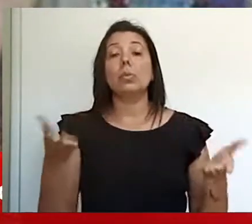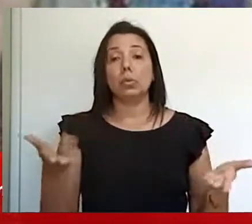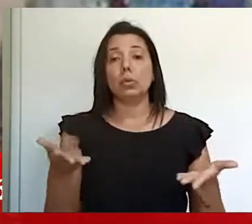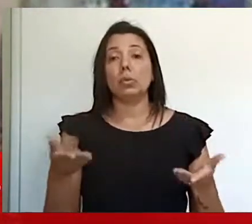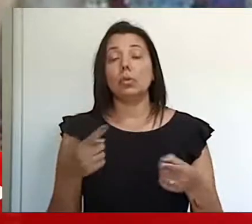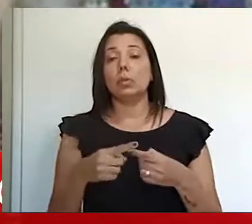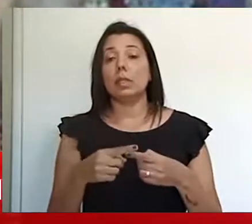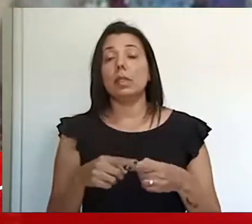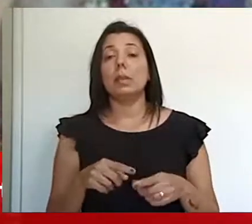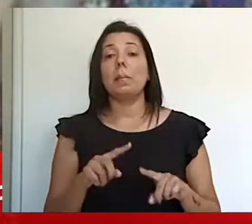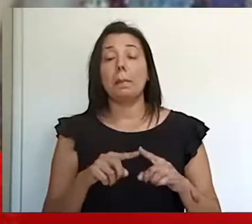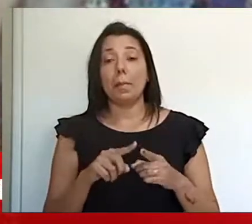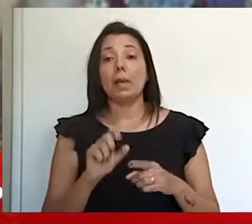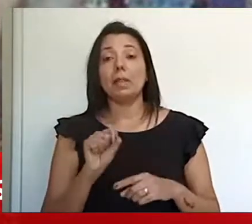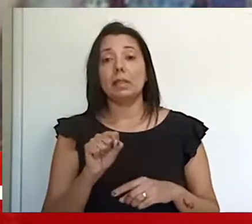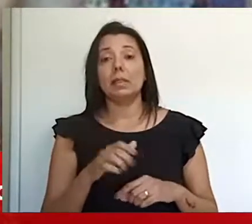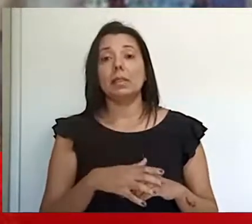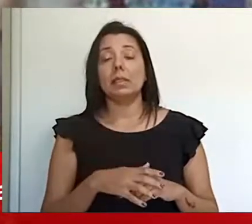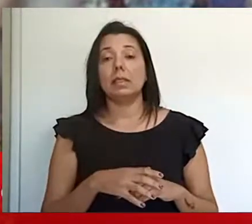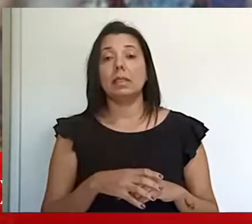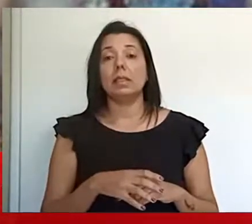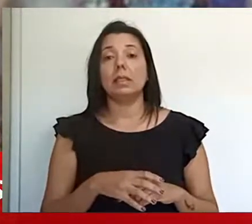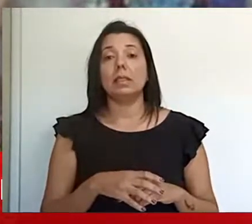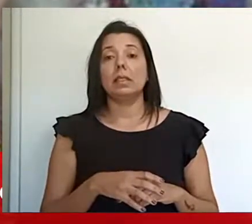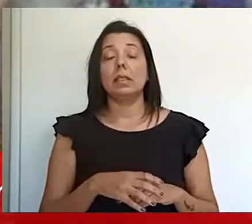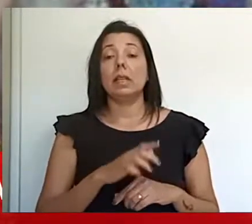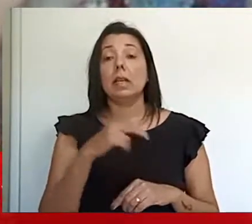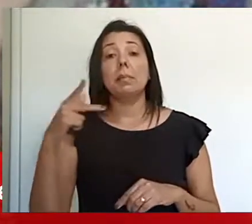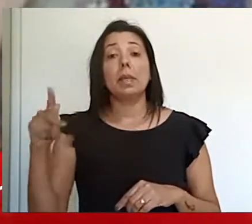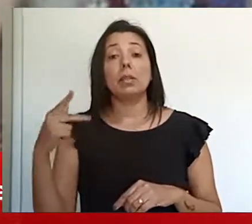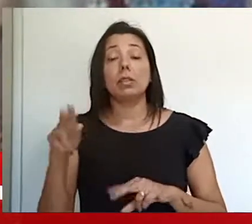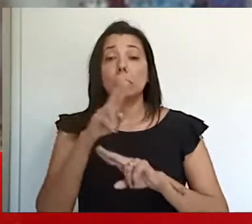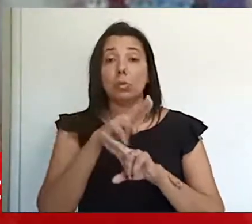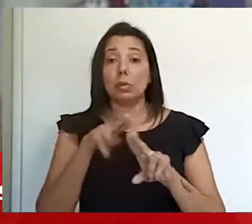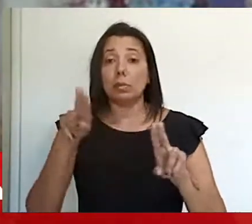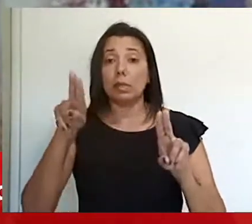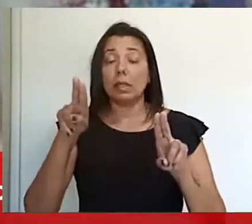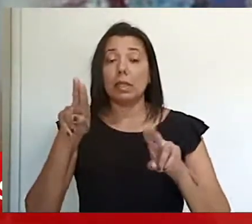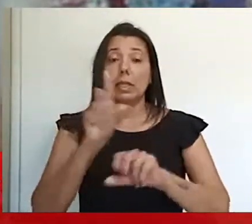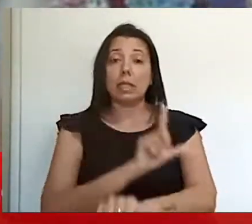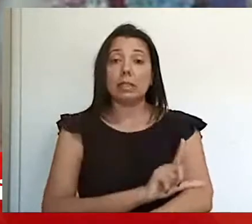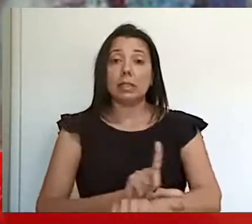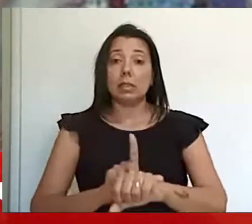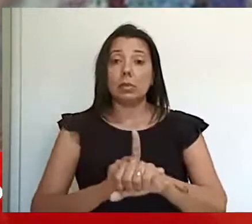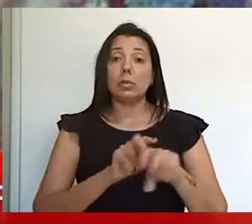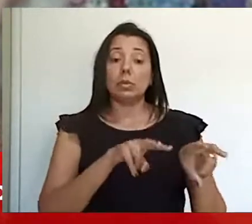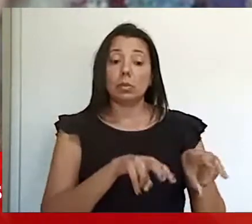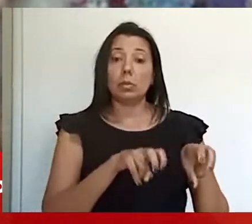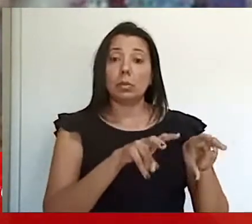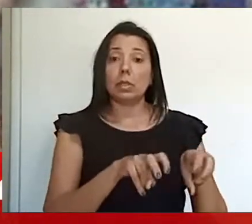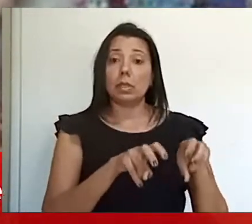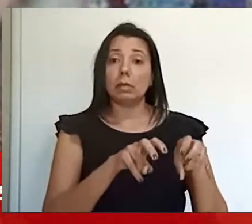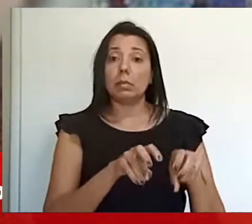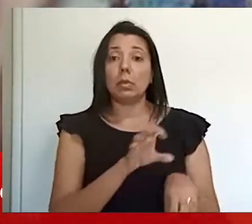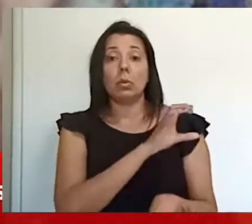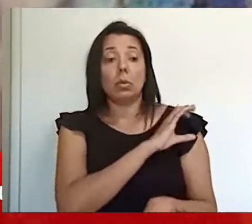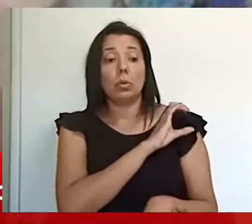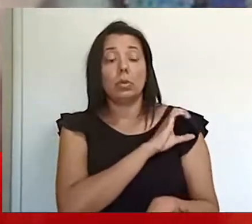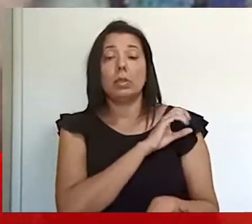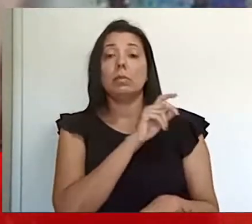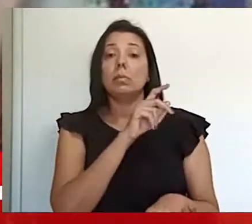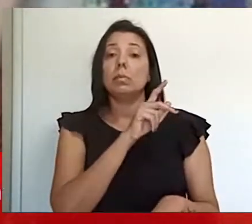eu trabalho lá no campus de Planaltina, da UNB, na licenciatura em Educação do Campo, coordeno alguns projetos de